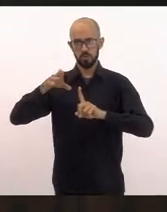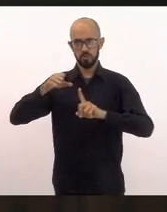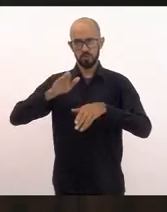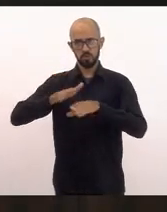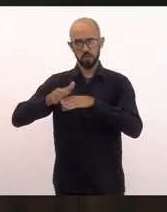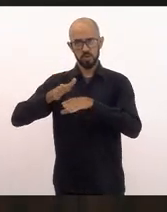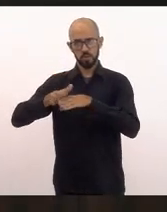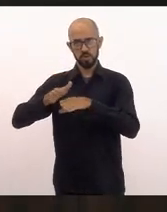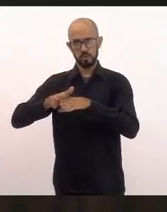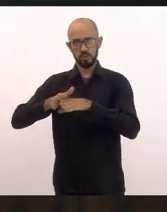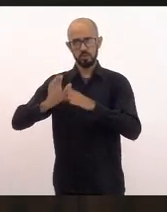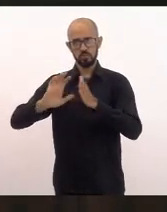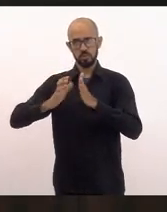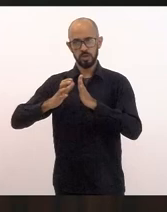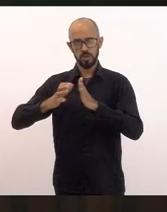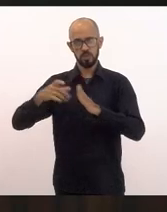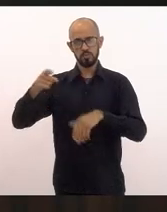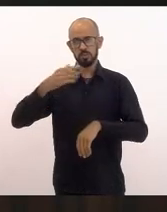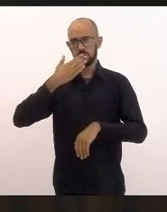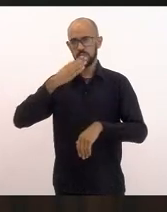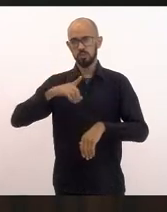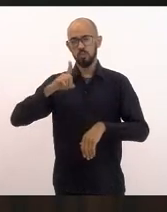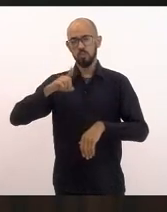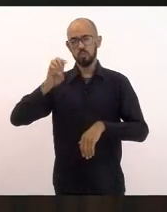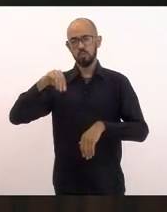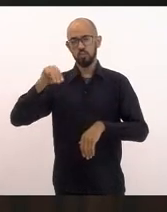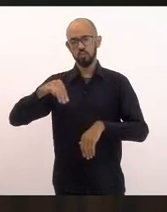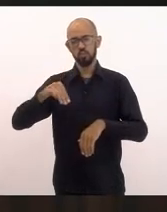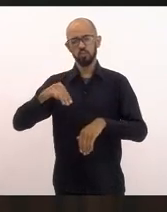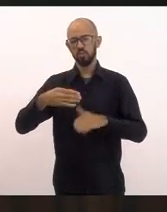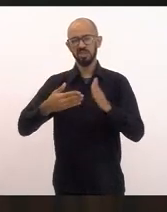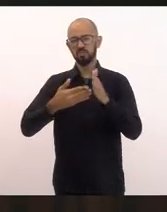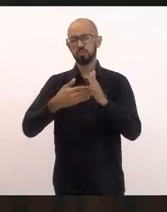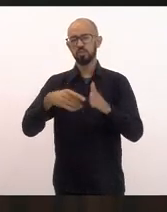orientação de bancada, pediria um minuto e meio. Ok?